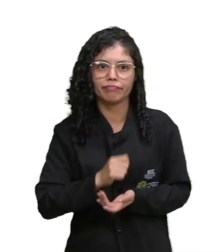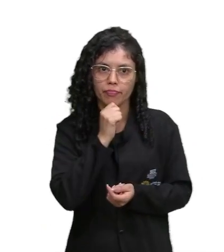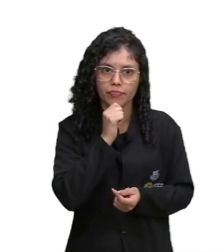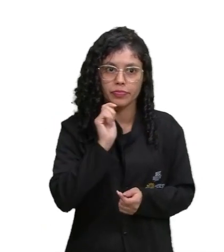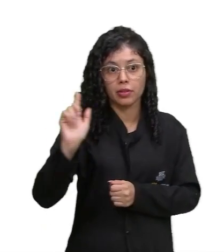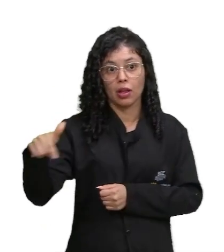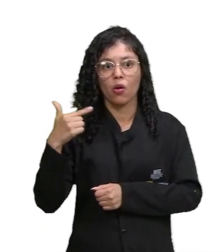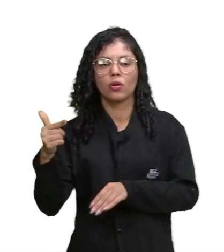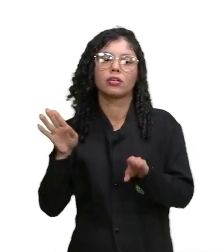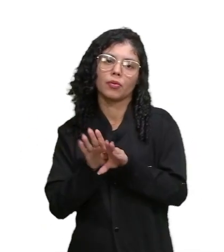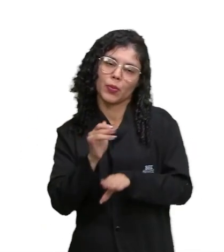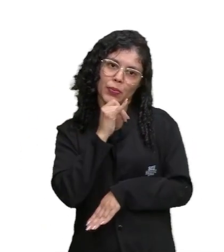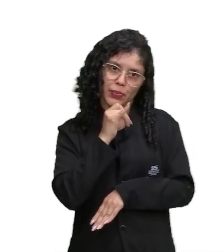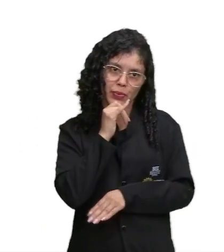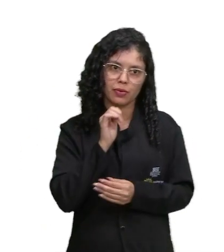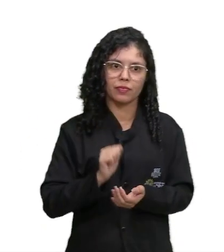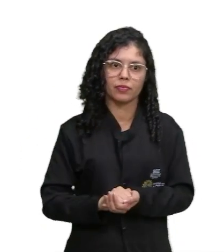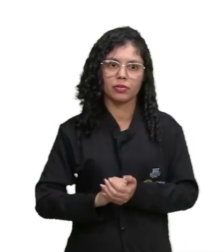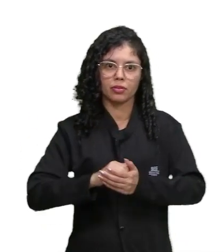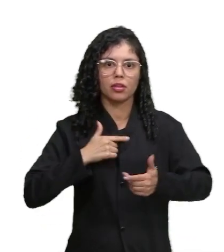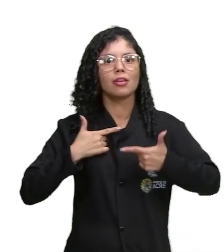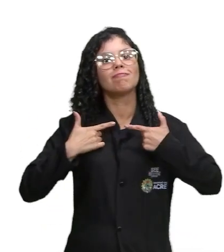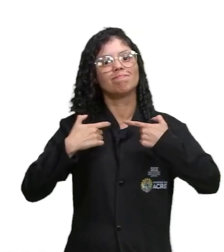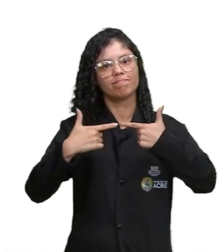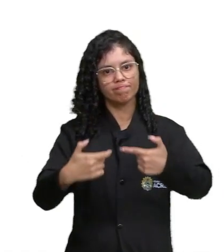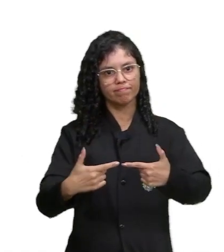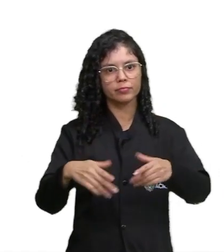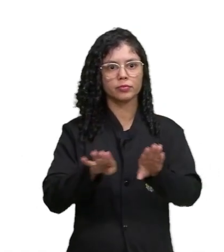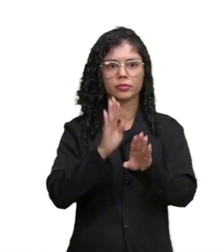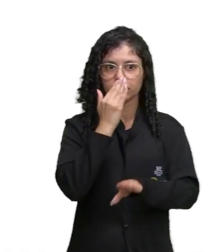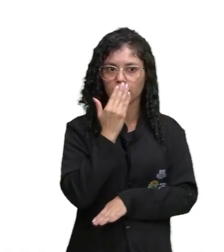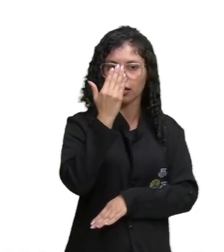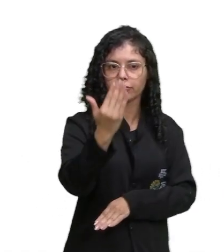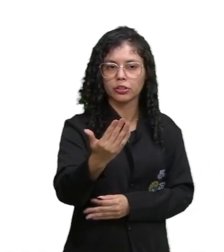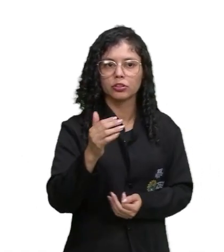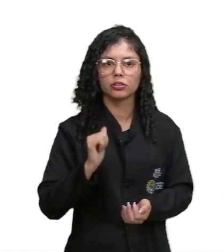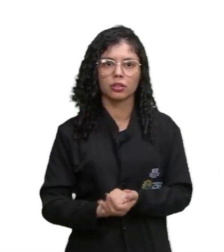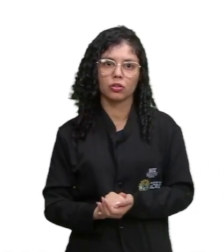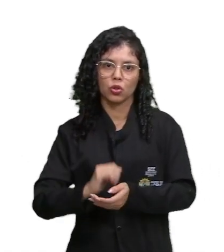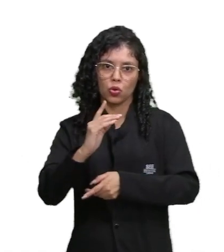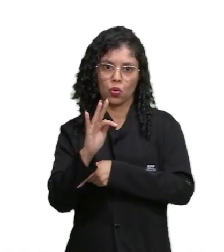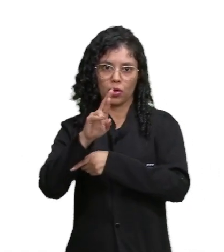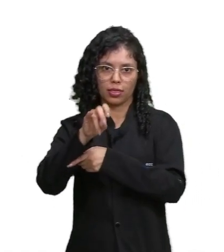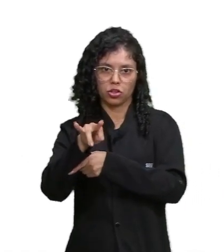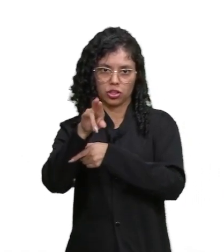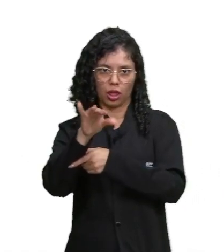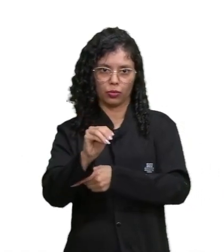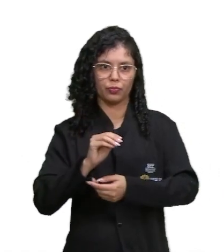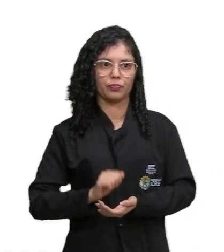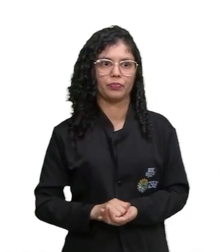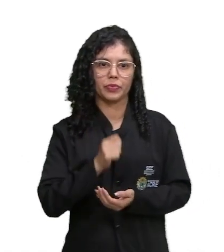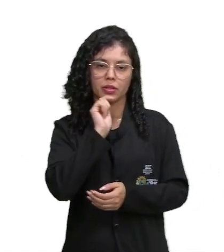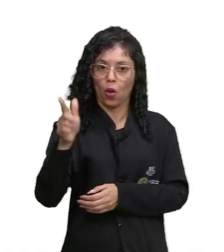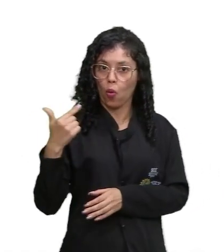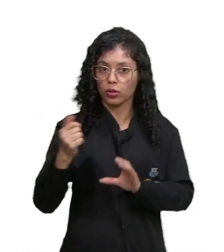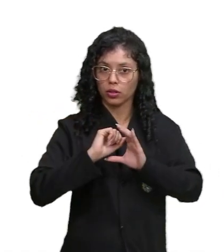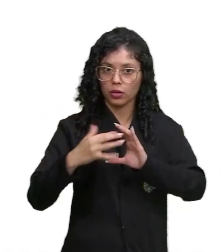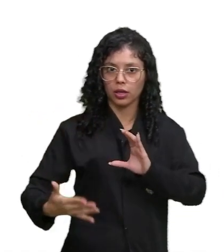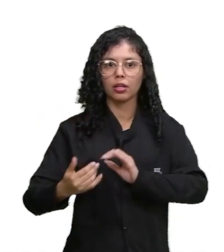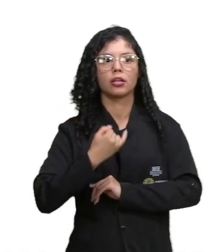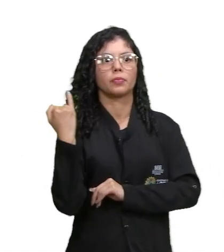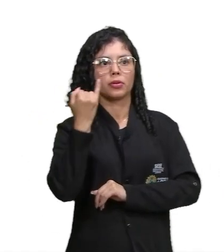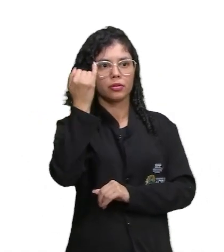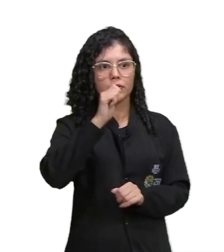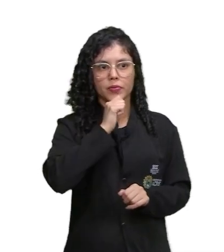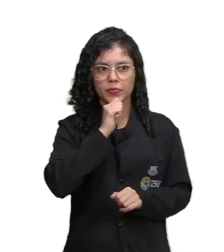revoltas rurais, como exemplo, a Guerra de Canudos, que a gente vai falar lá na frente, e a Guerra do Contestado. Outra característica